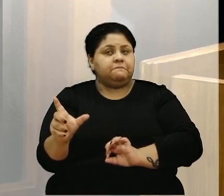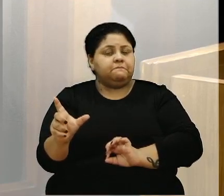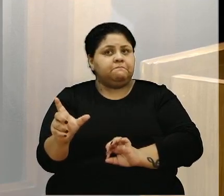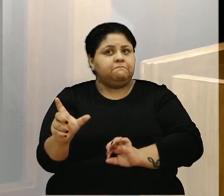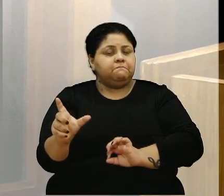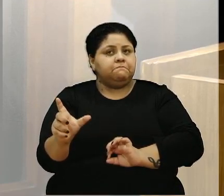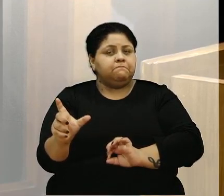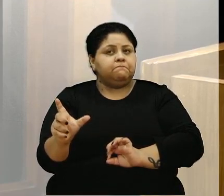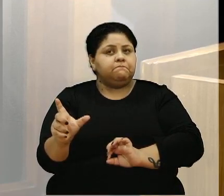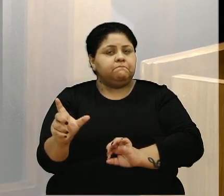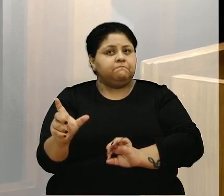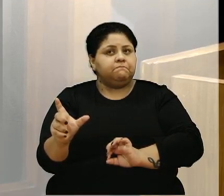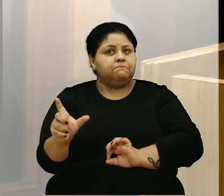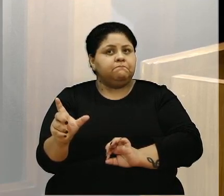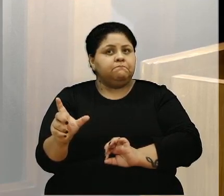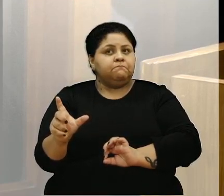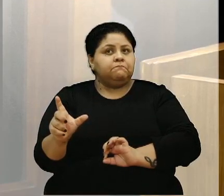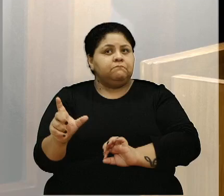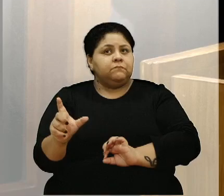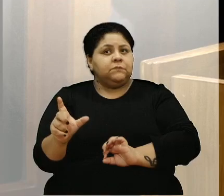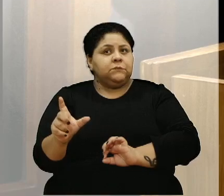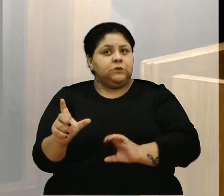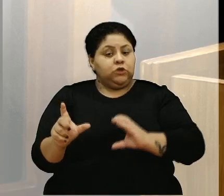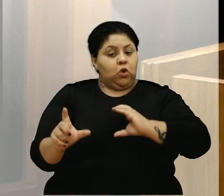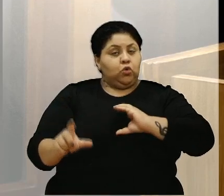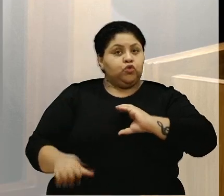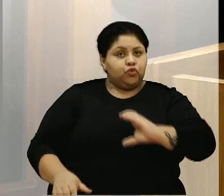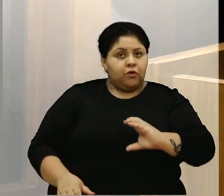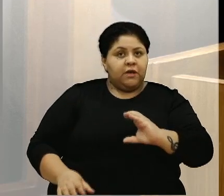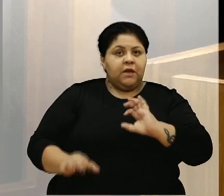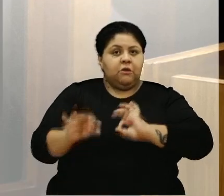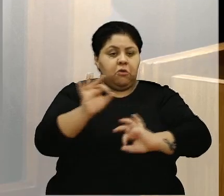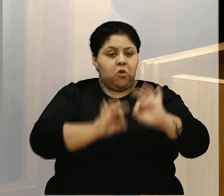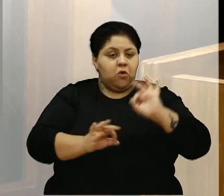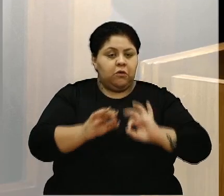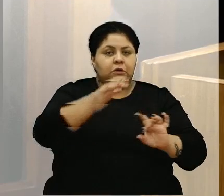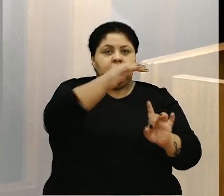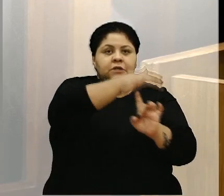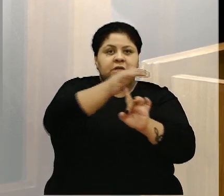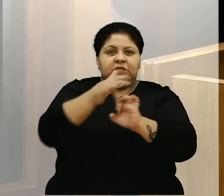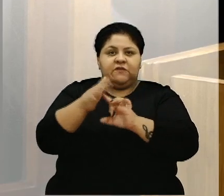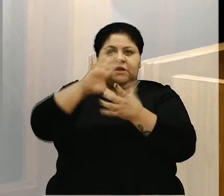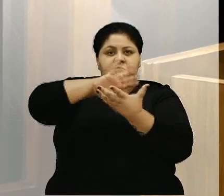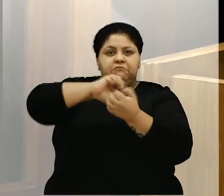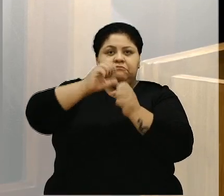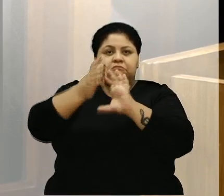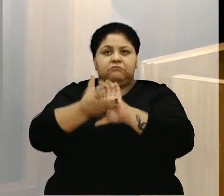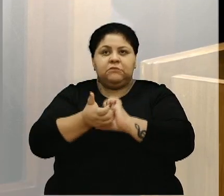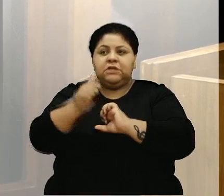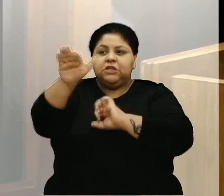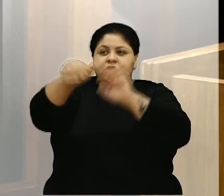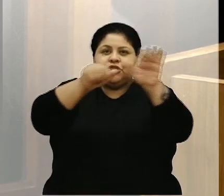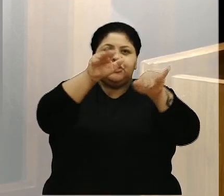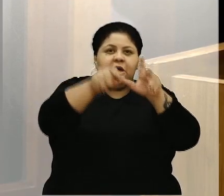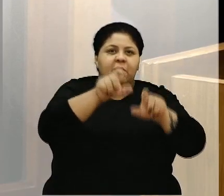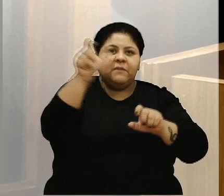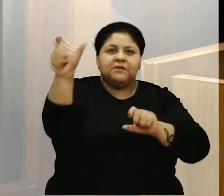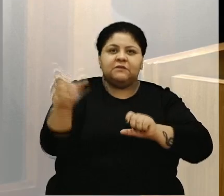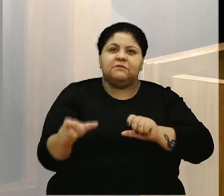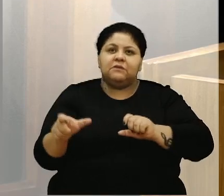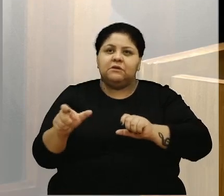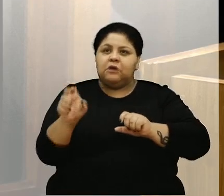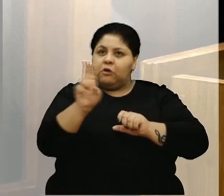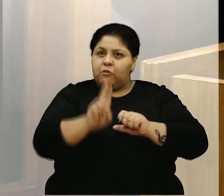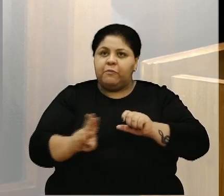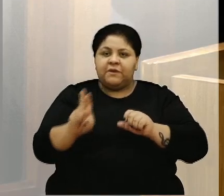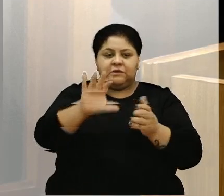que estão coordenando essas feiras de artesanato, que traga essas pessoas para